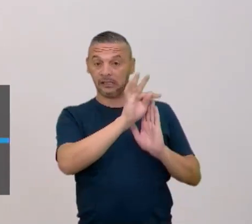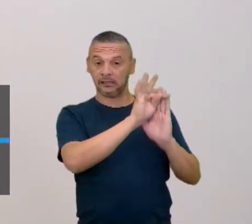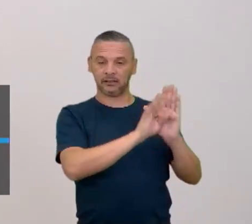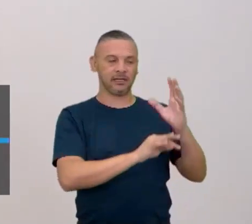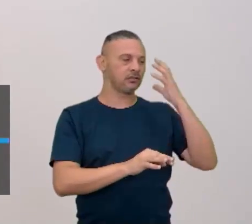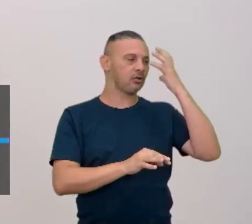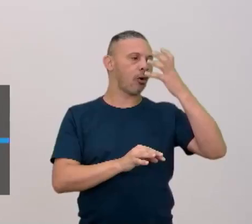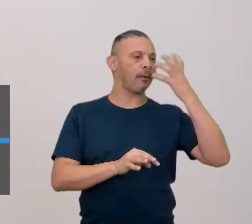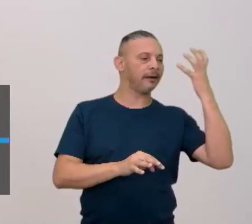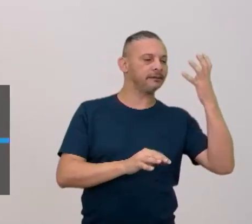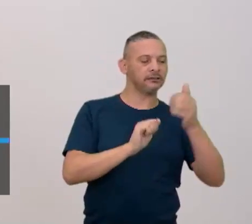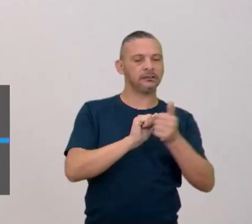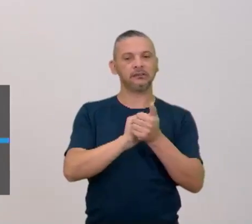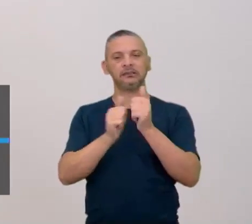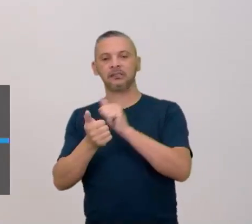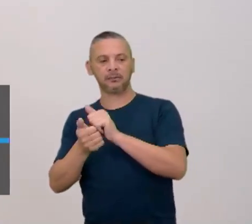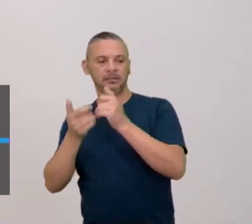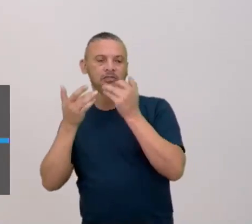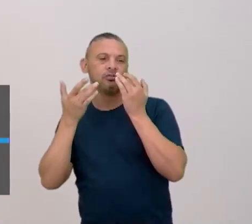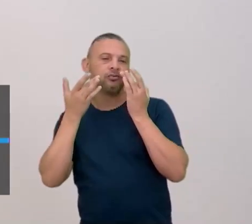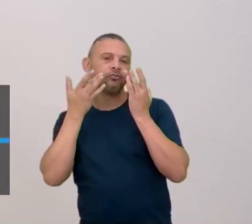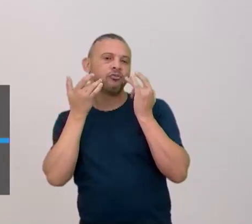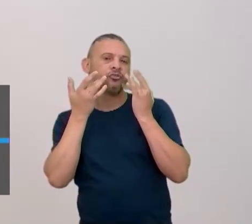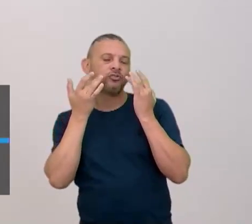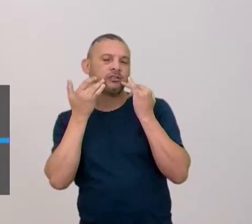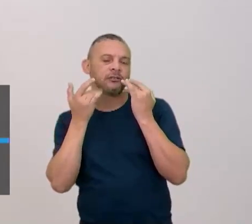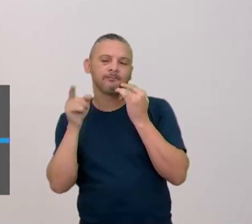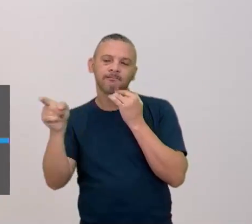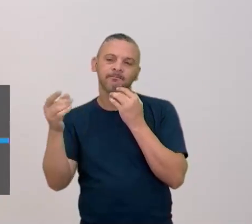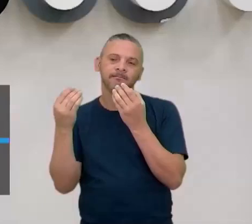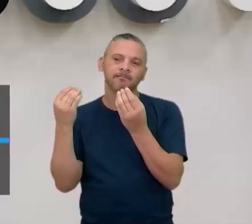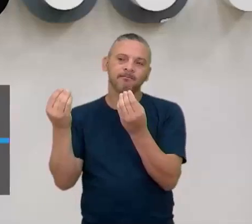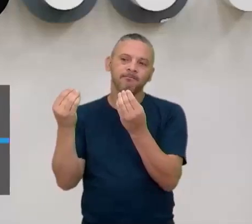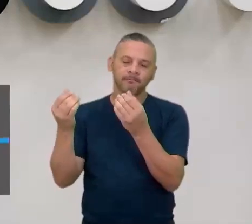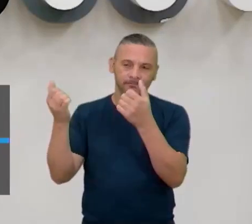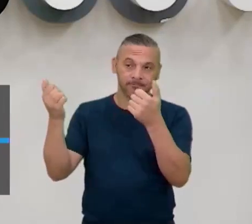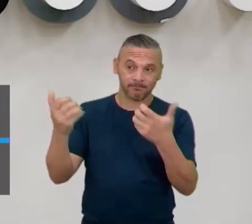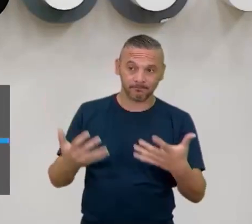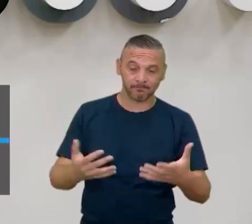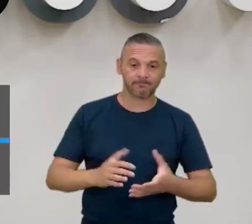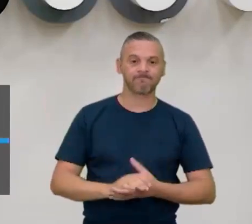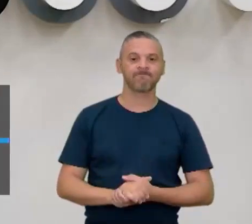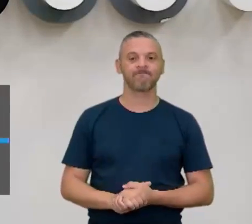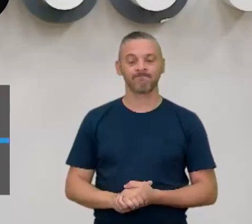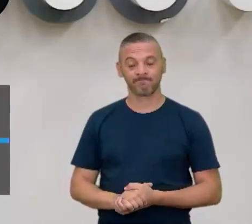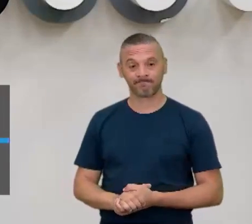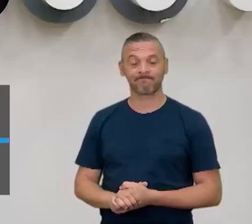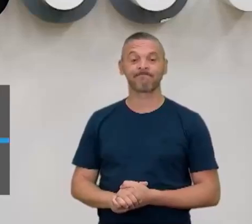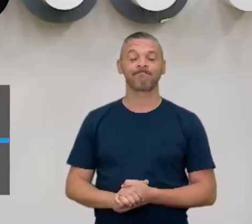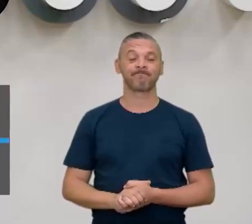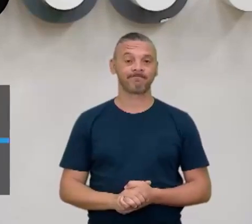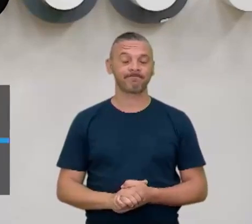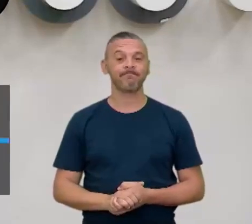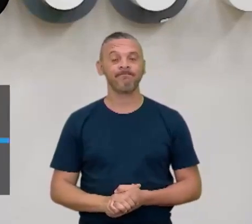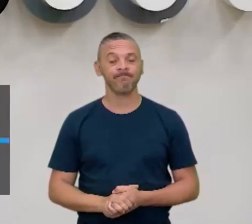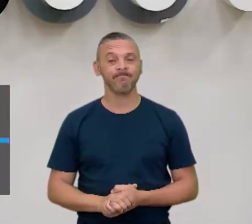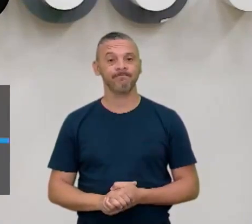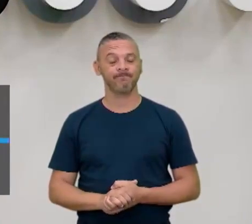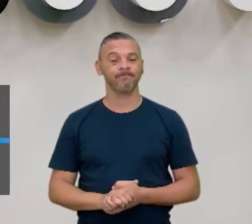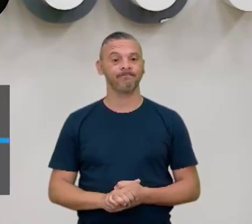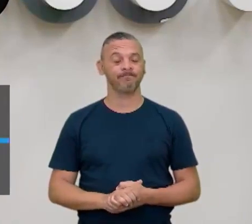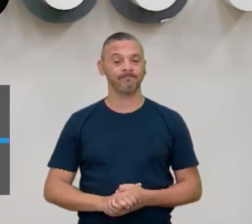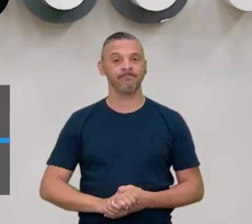muito conhecido e essa, vamos dizer assim, nessa versão? Por favor, conte aí. Olha só, na verdade, eu acho